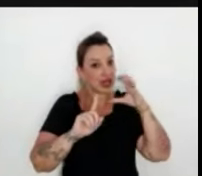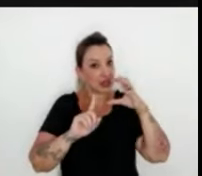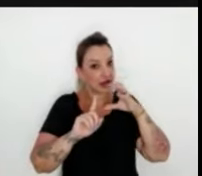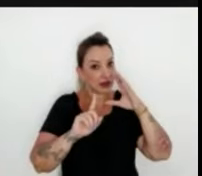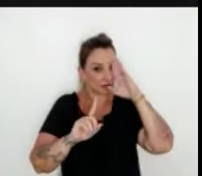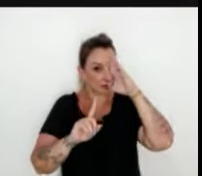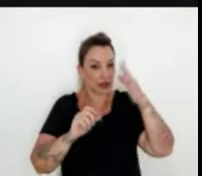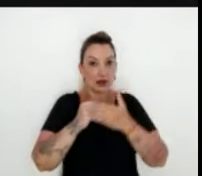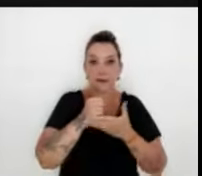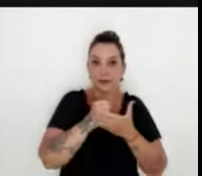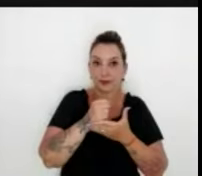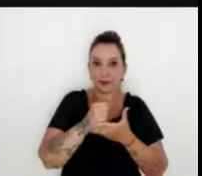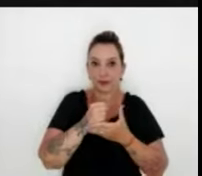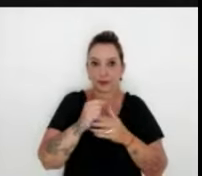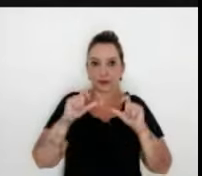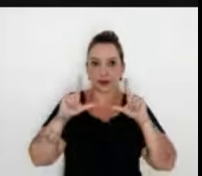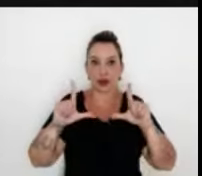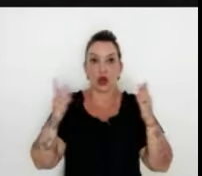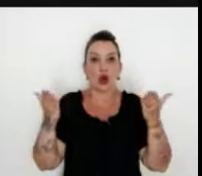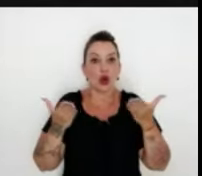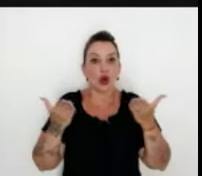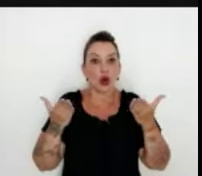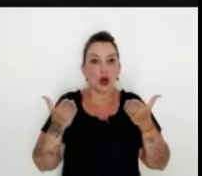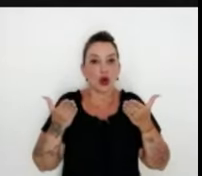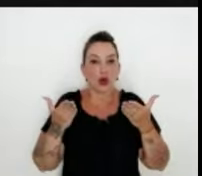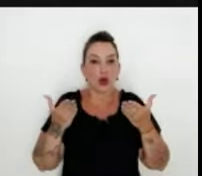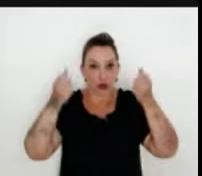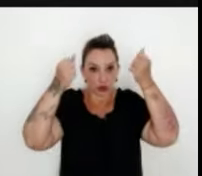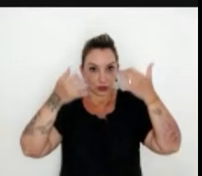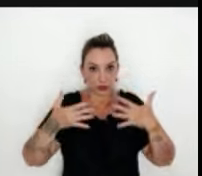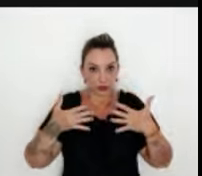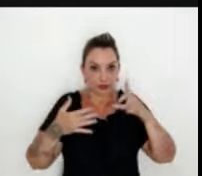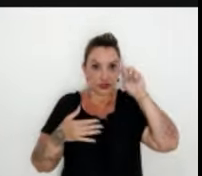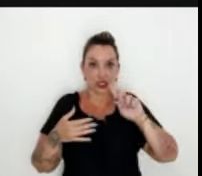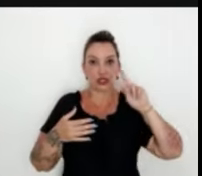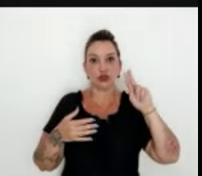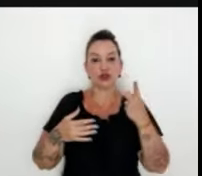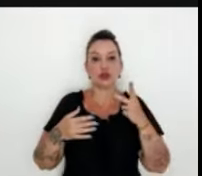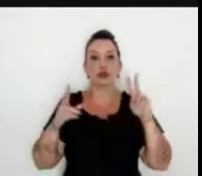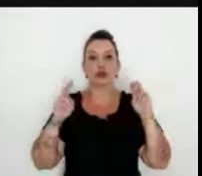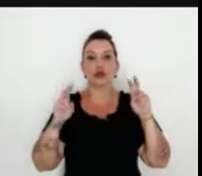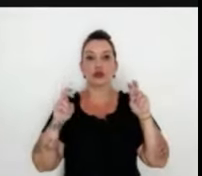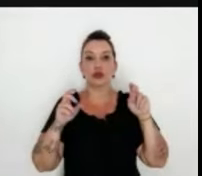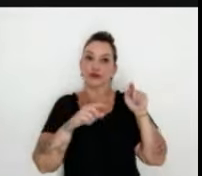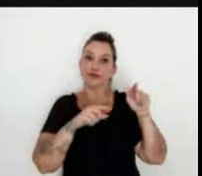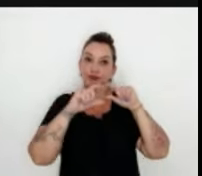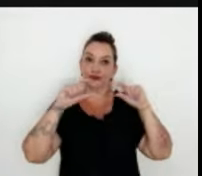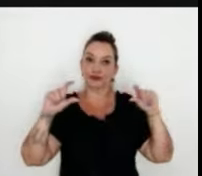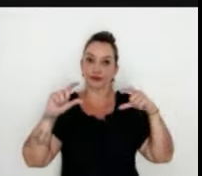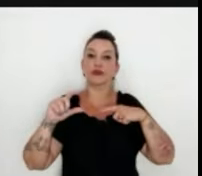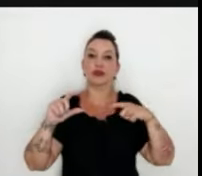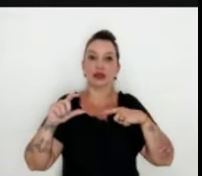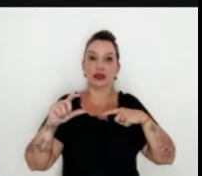básicos que configuram o que hoje a gente define como direitos humanos, a questão sobre backlash tem ensejado um